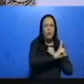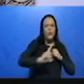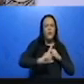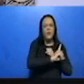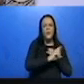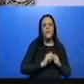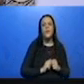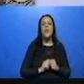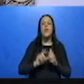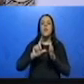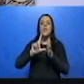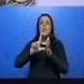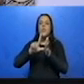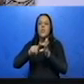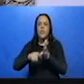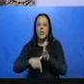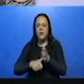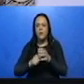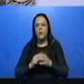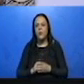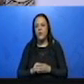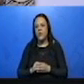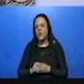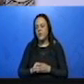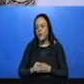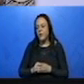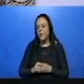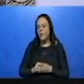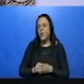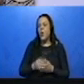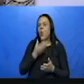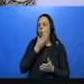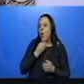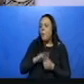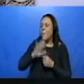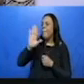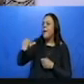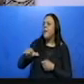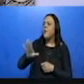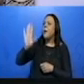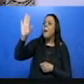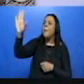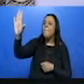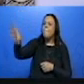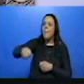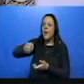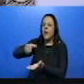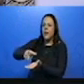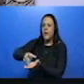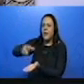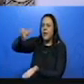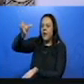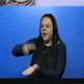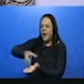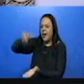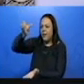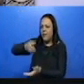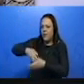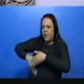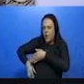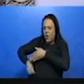Aí, mais tarde, né? Jim, meu rapaz, pegue para mim minha garrafa que está na minha algibeira.